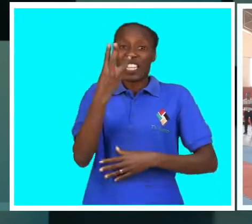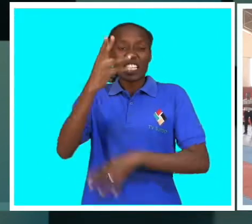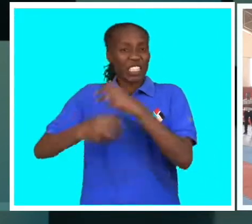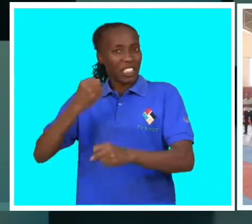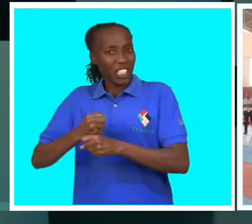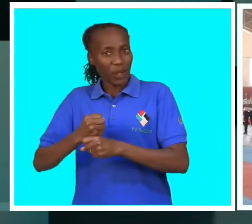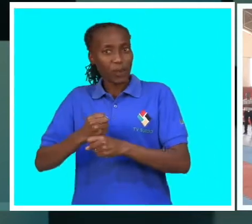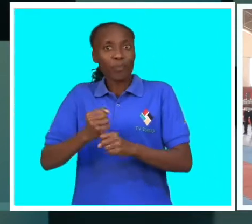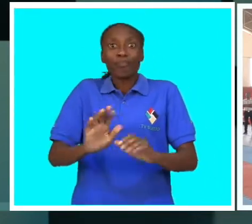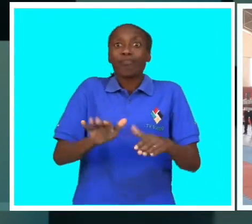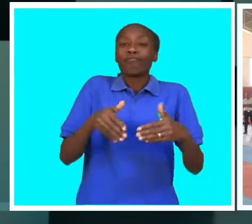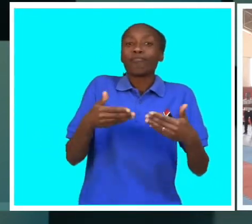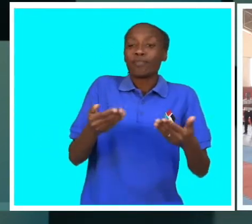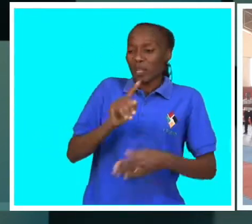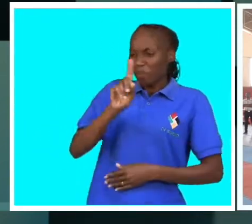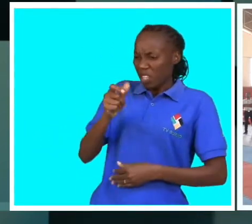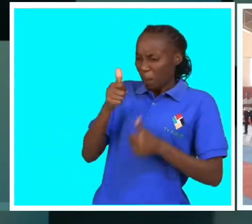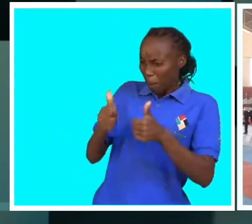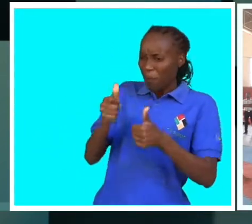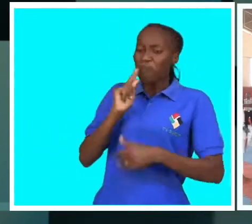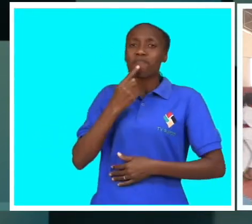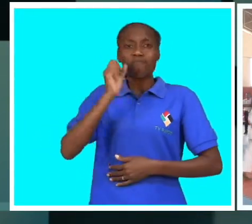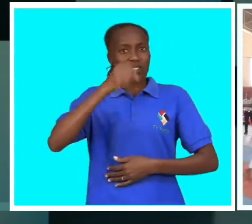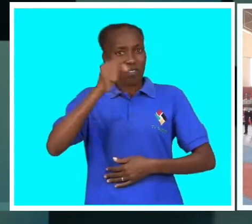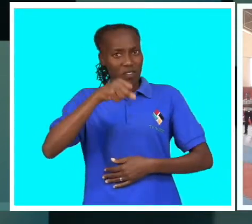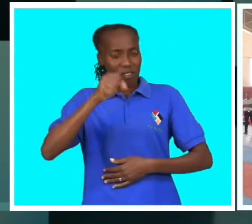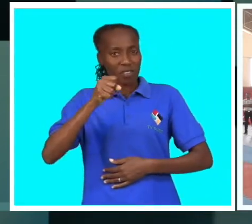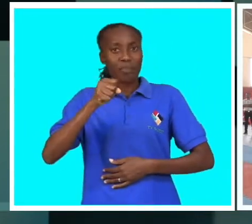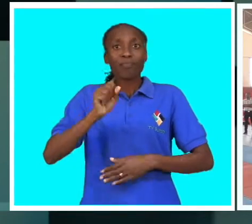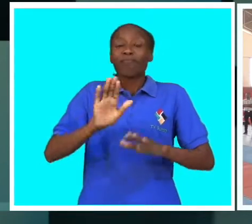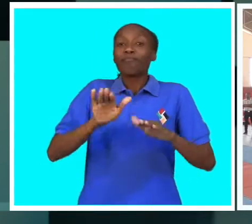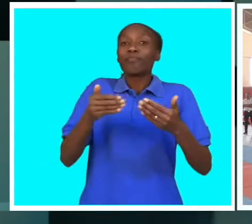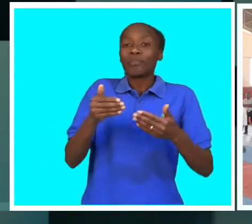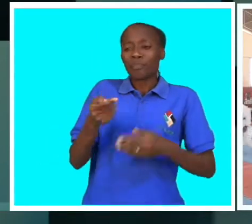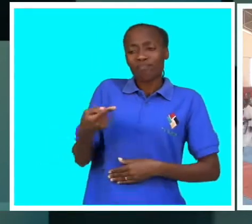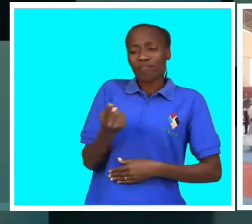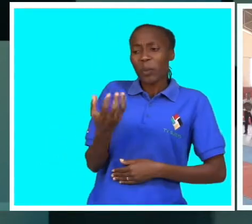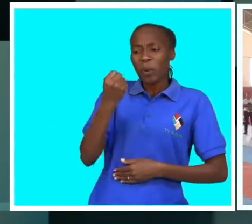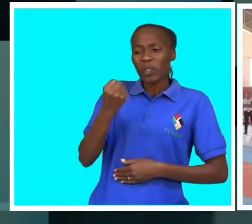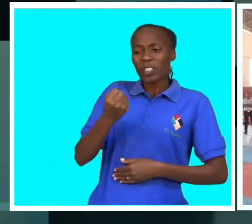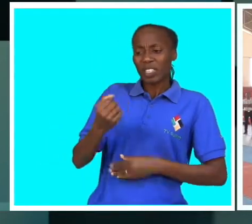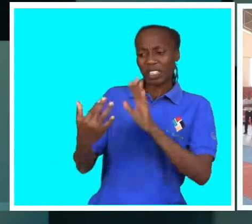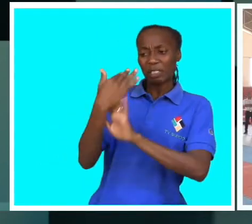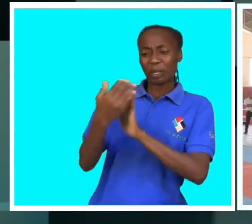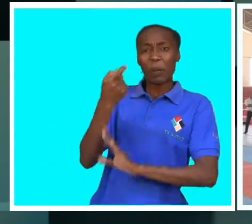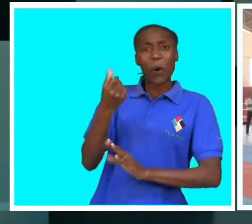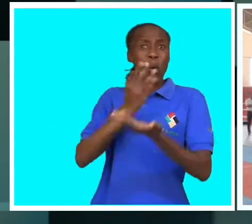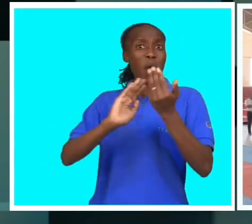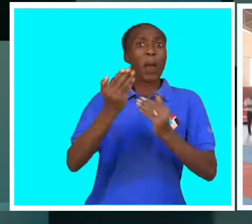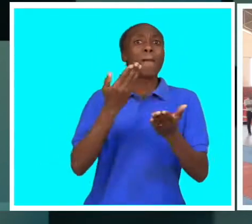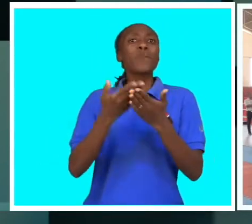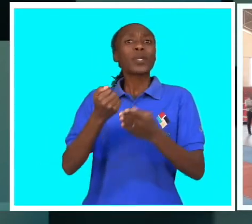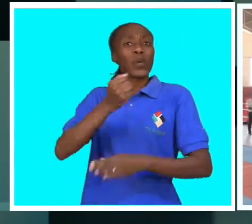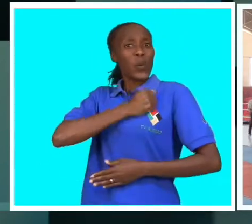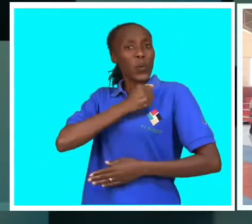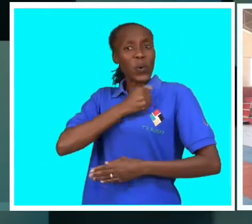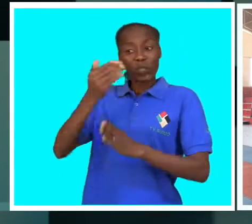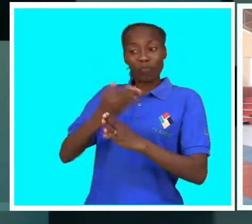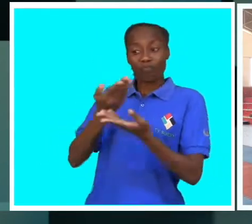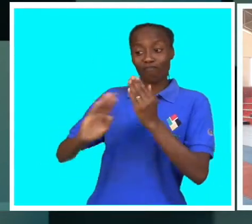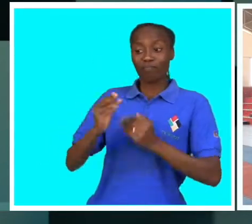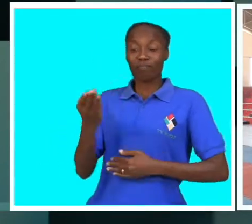Três anos. E é bom? Sim, sim. Fala um pouco de Karate, fala um pouco de Karate, por que você gosta?